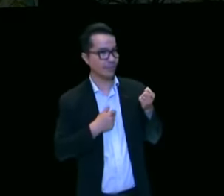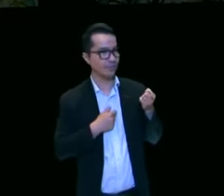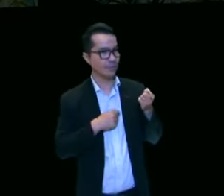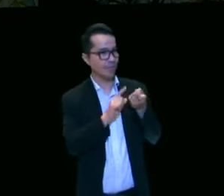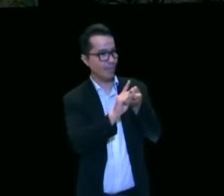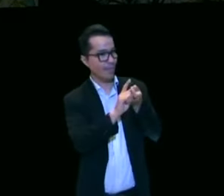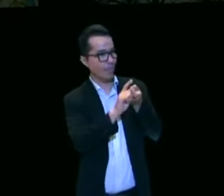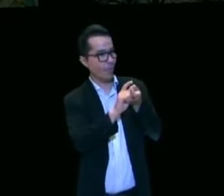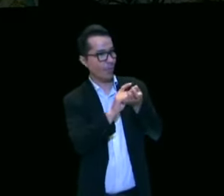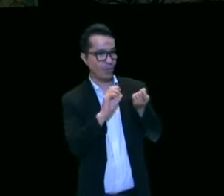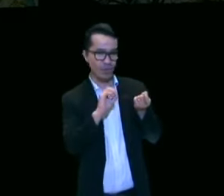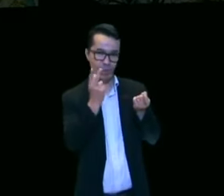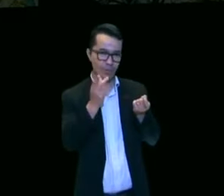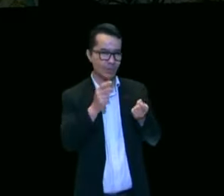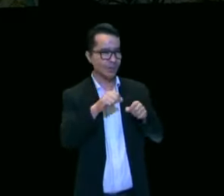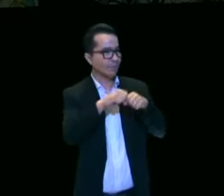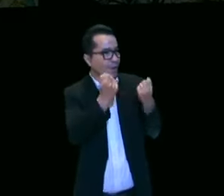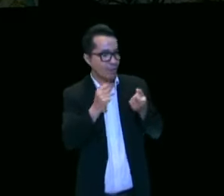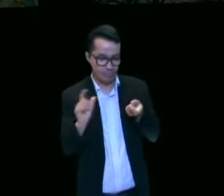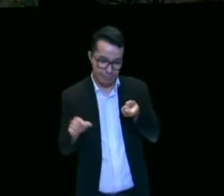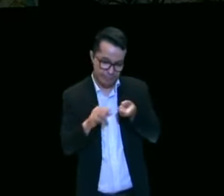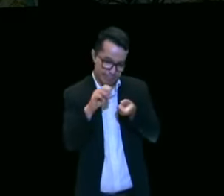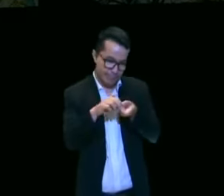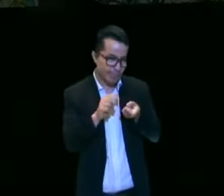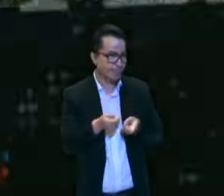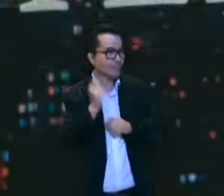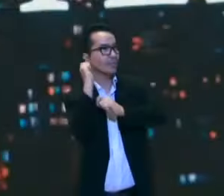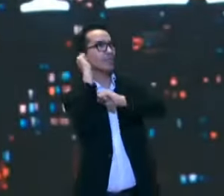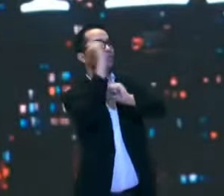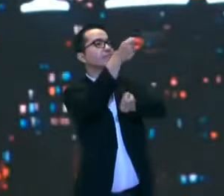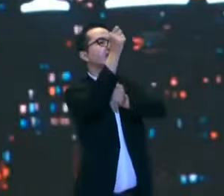engodo. E o que a Bíblia está falando aqui?